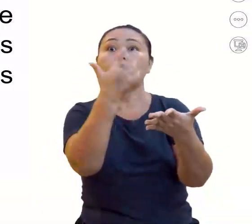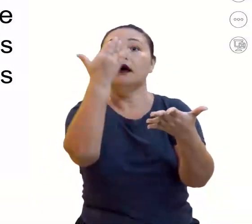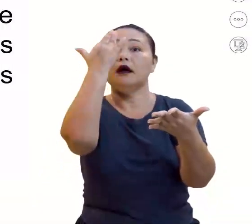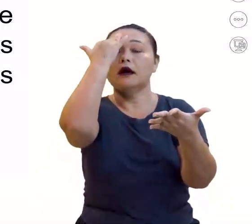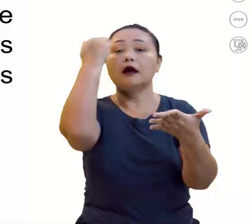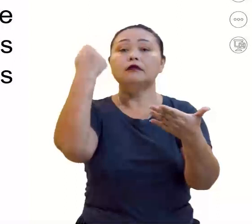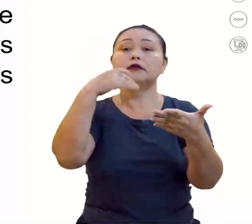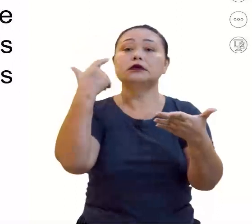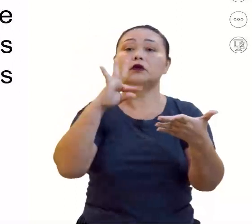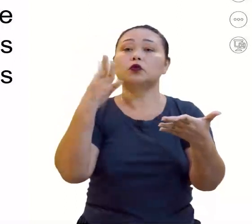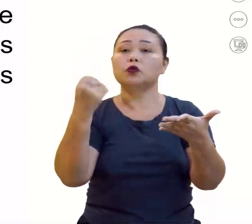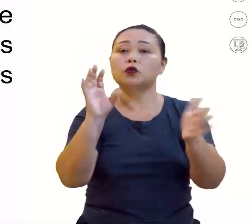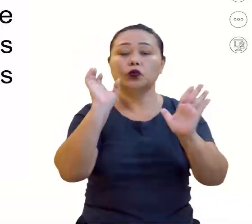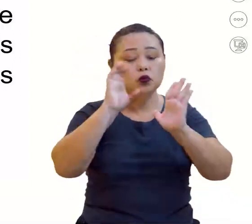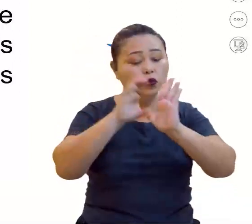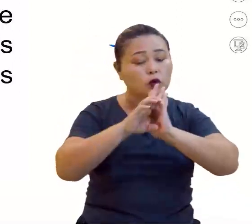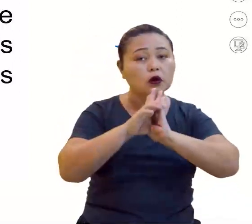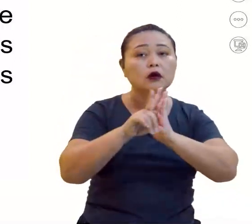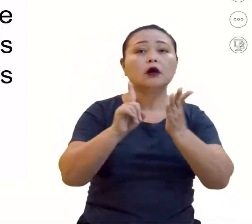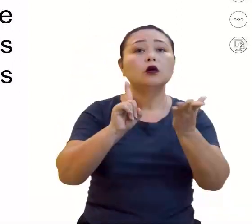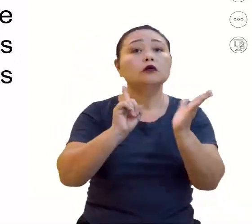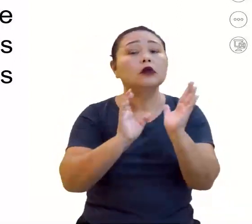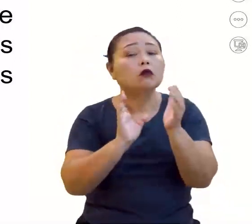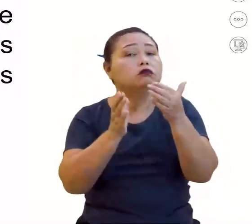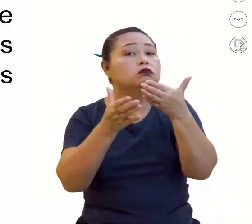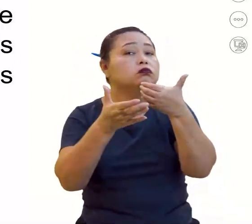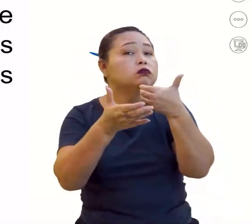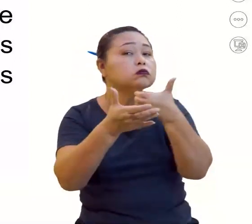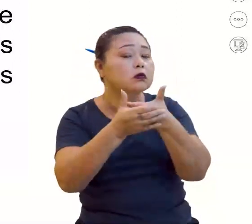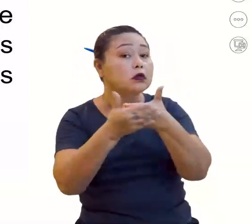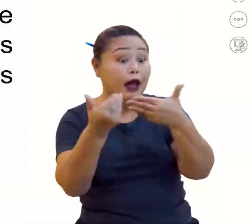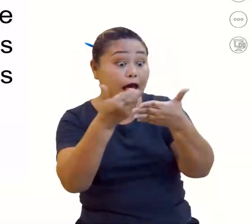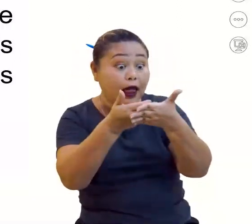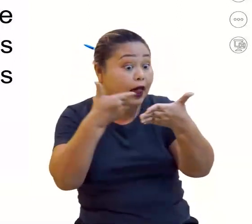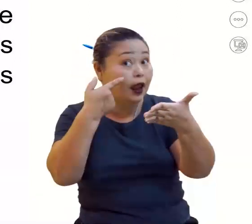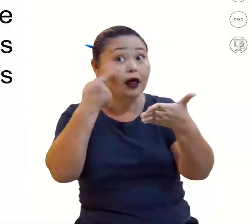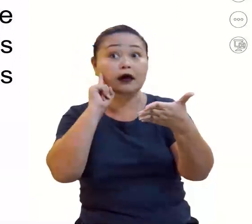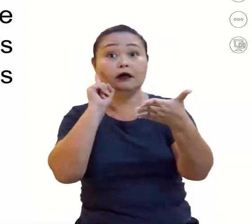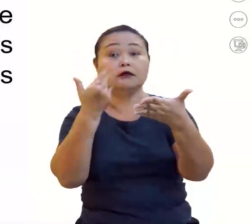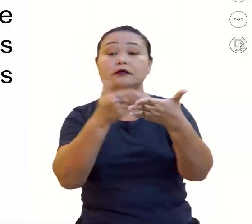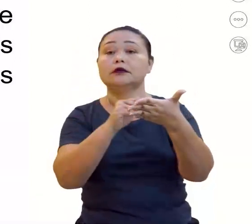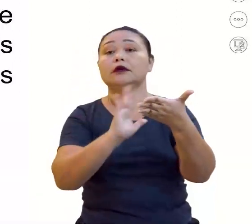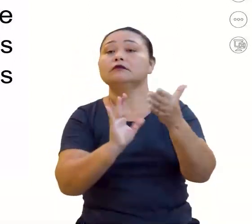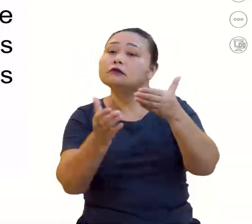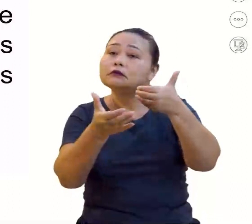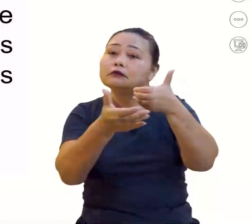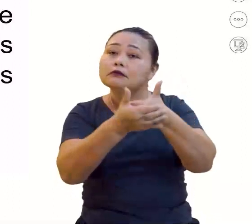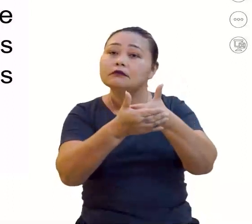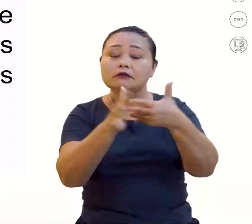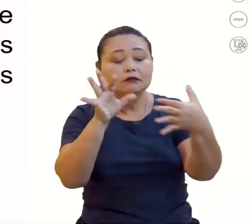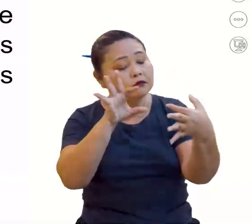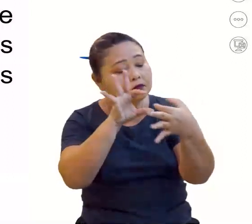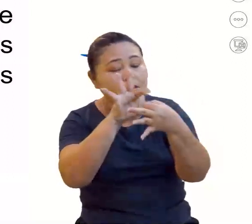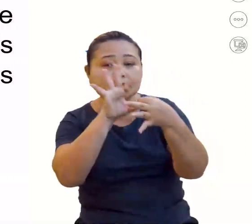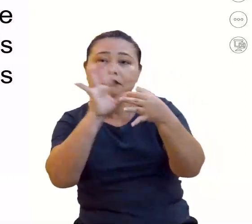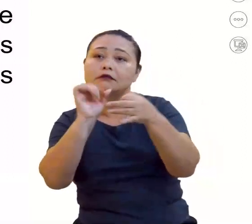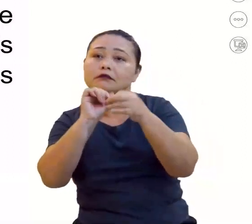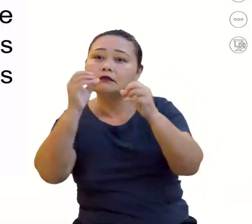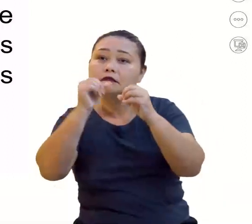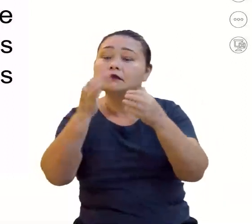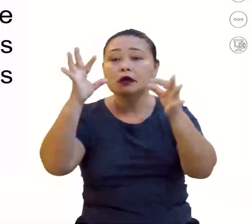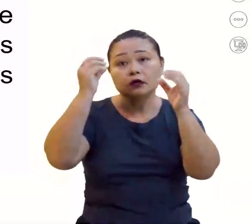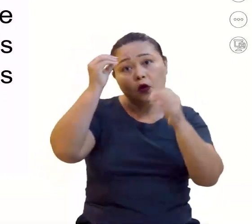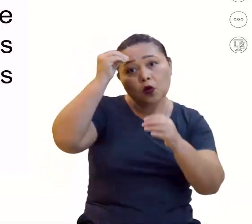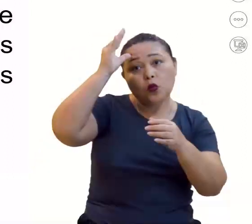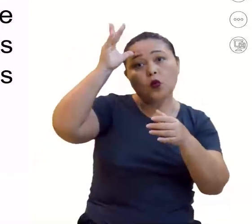conceitos, né, que ficam por trás, né, implícitos nas questões e relacionar cada um com seus conhecimentos. Então, por exemplo,